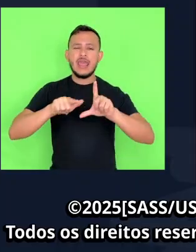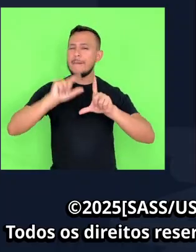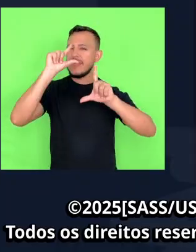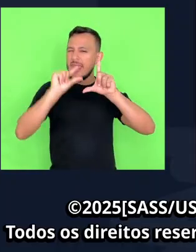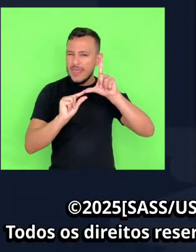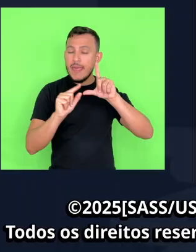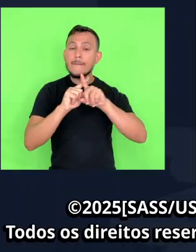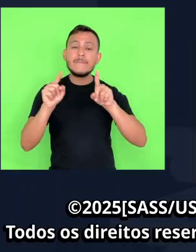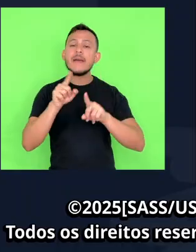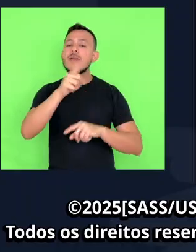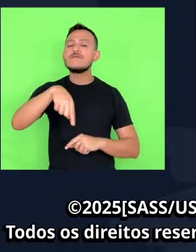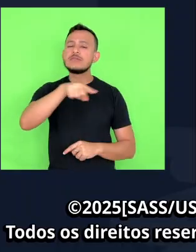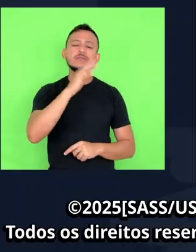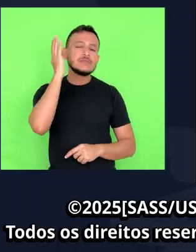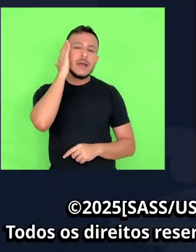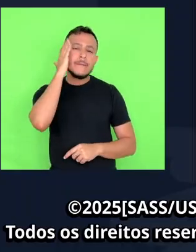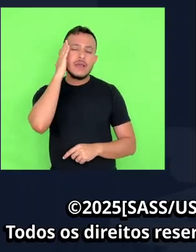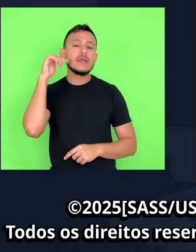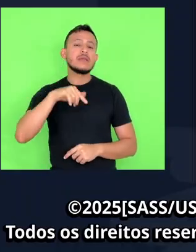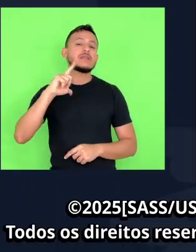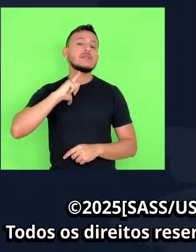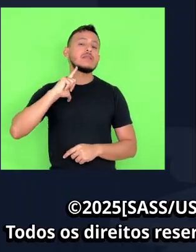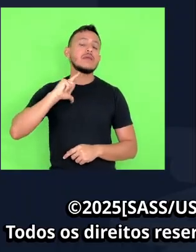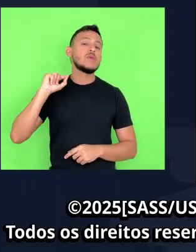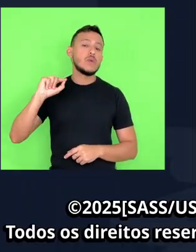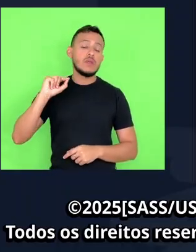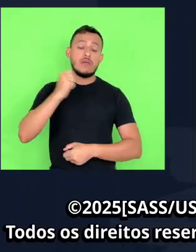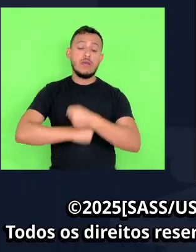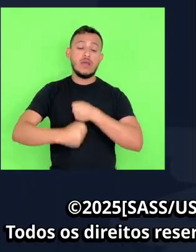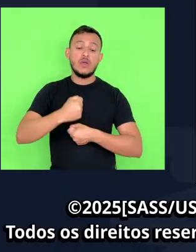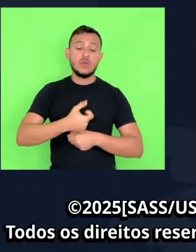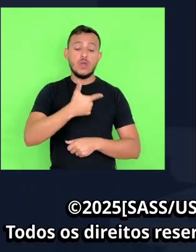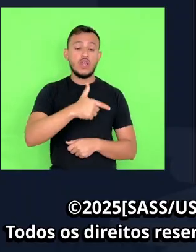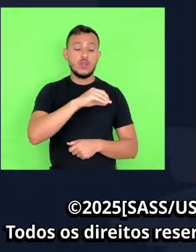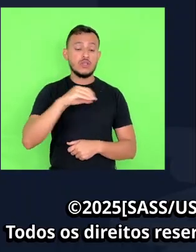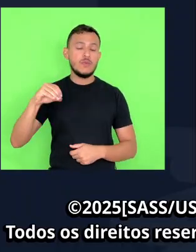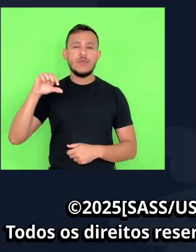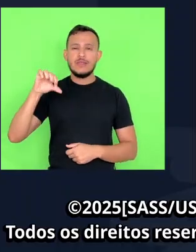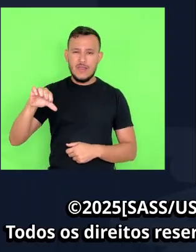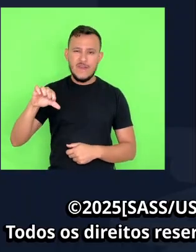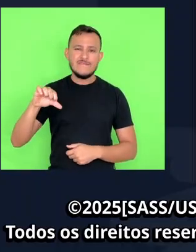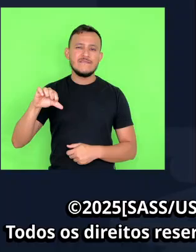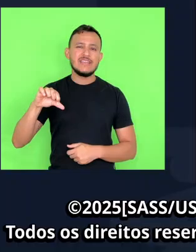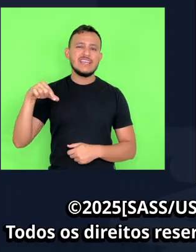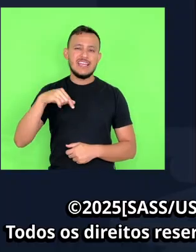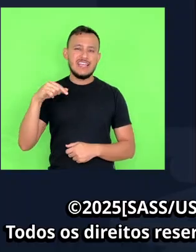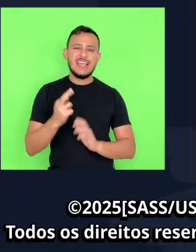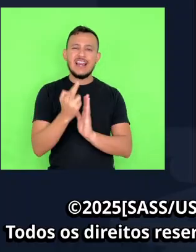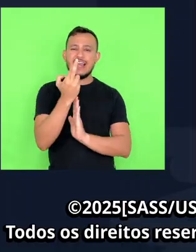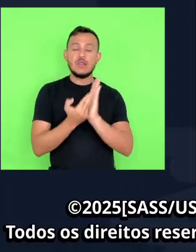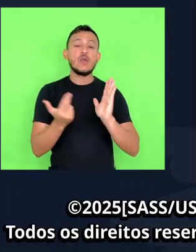né? Mas é só para vocês verem que 2009, quando foi produzido o primeiro relatório,